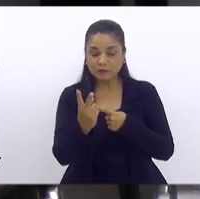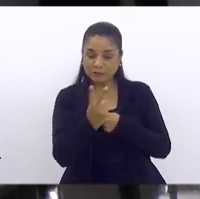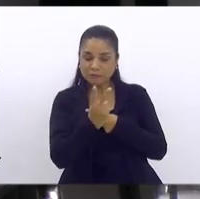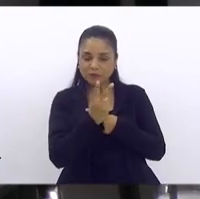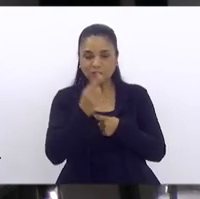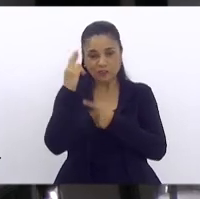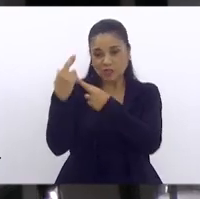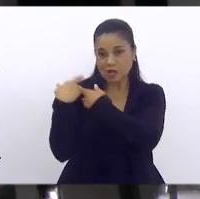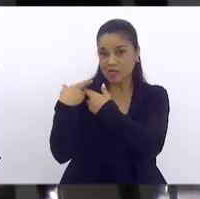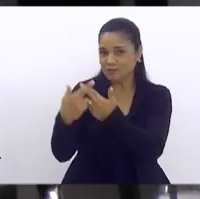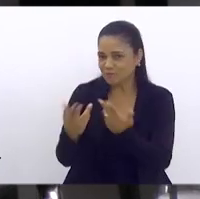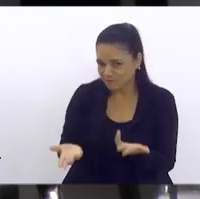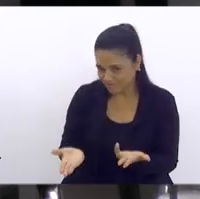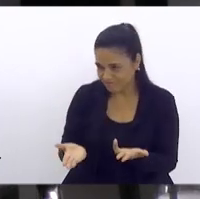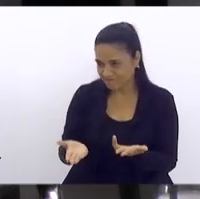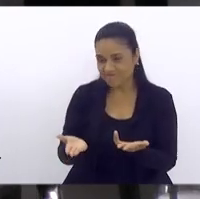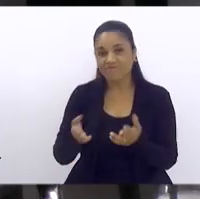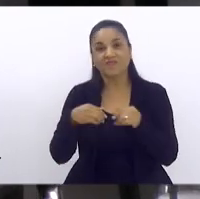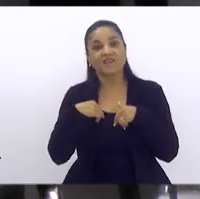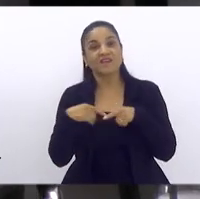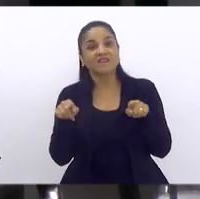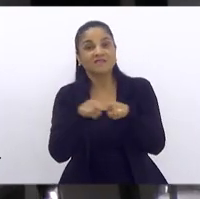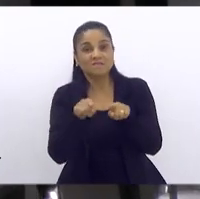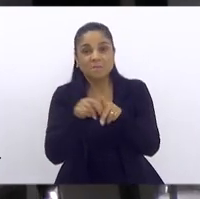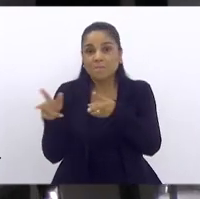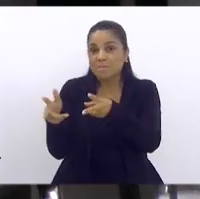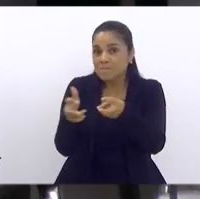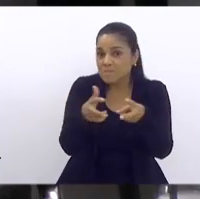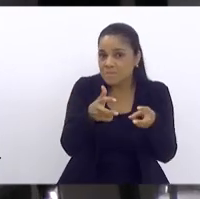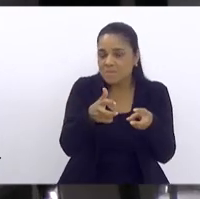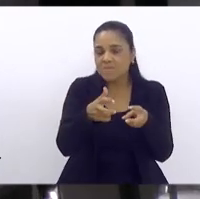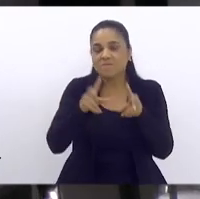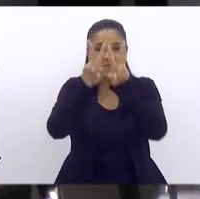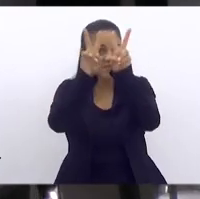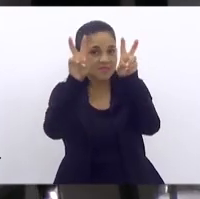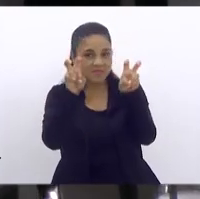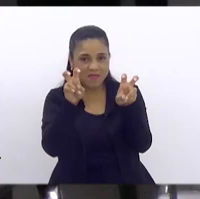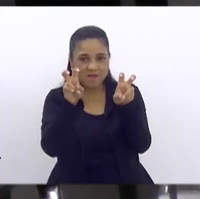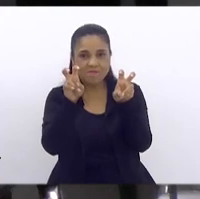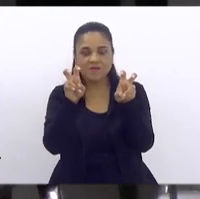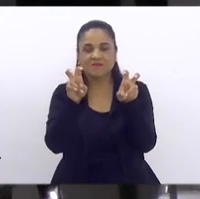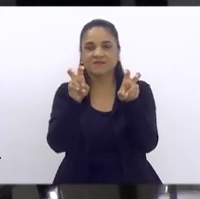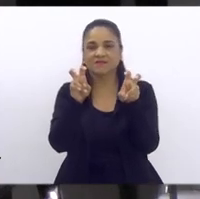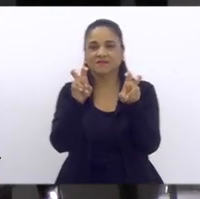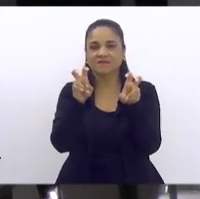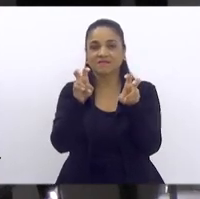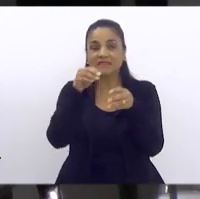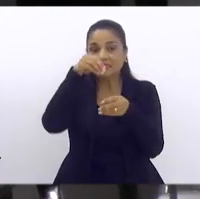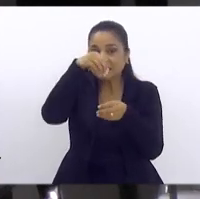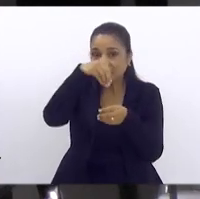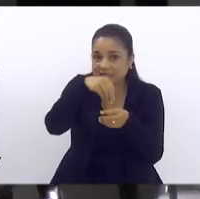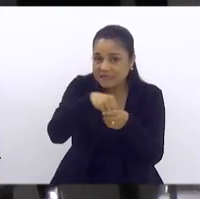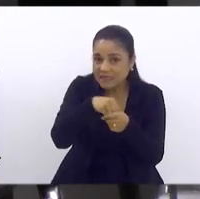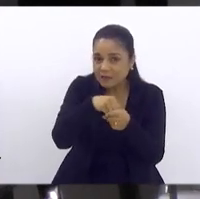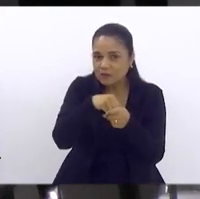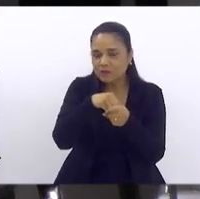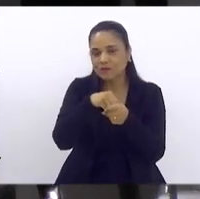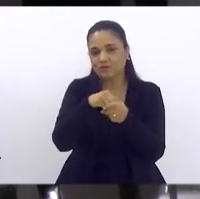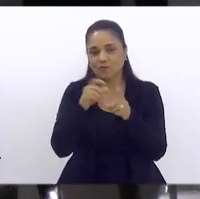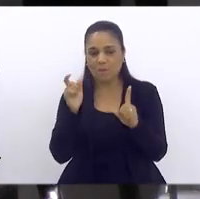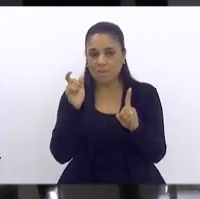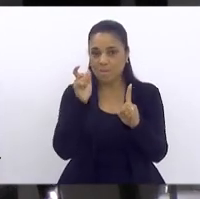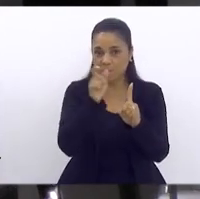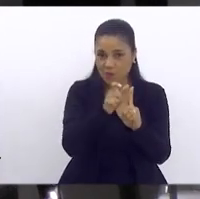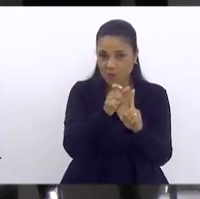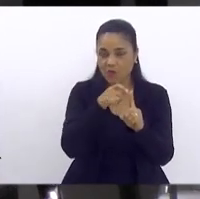responsabilização. Outra coisa que a gente olhou também foram os temas acionados dentro dos ataques. E aí a gente percebeu que a